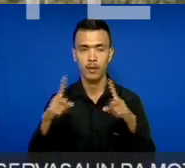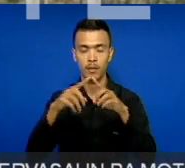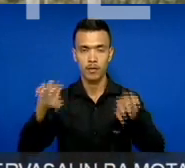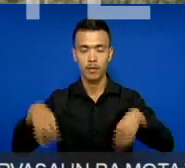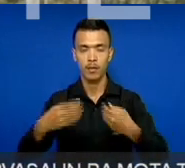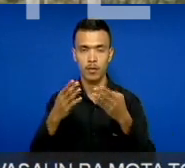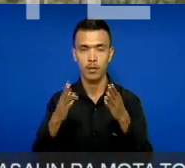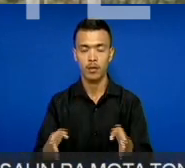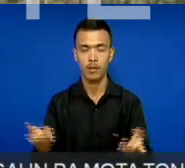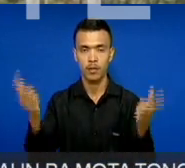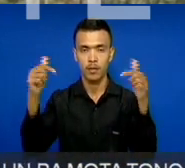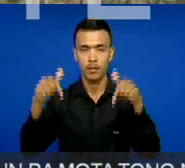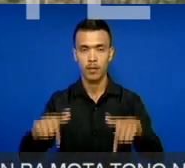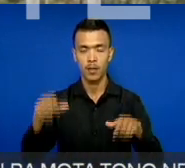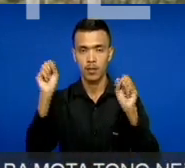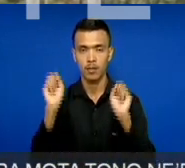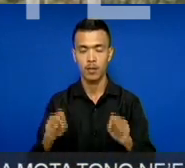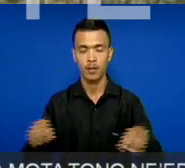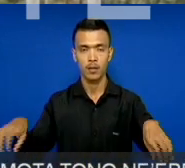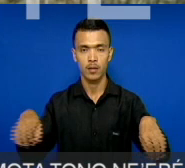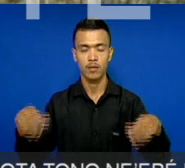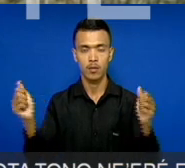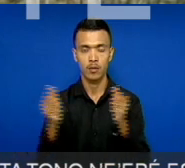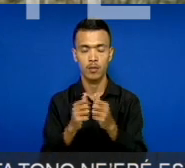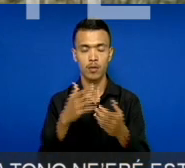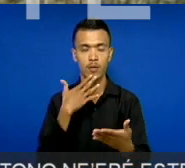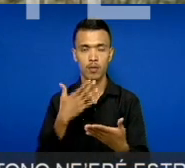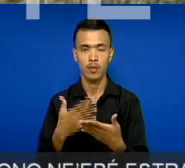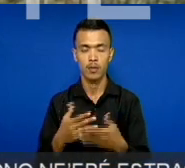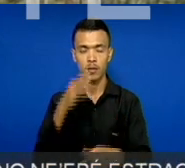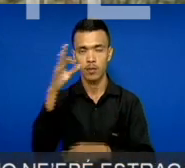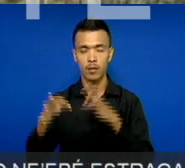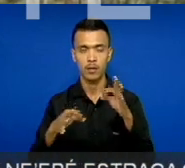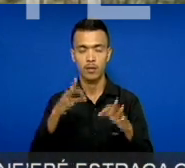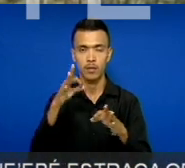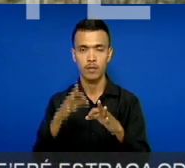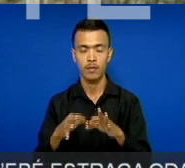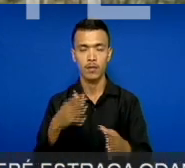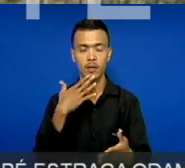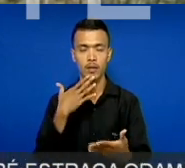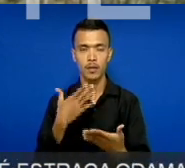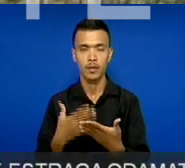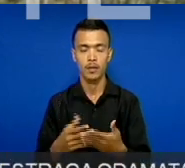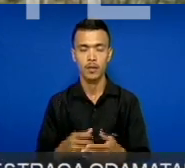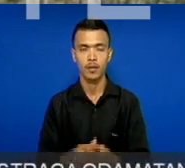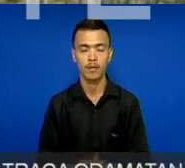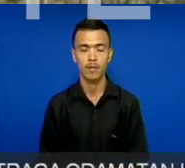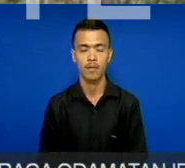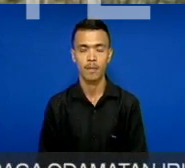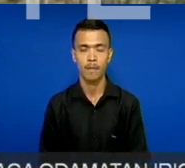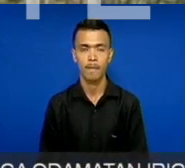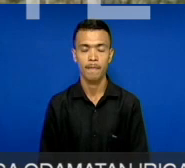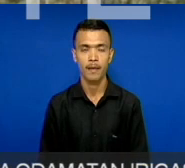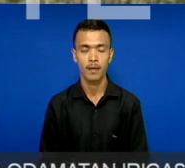ona atunune bele servisu ho efficiencia para atu bele garantia duni ke harmonisação social nebe maka ya